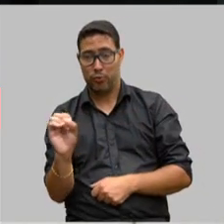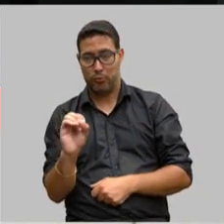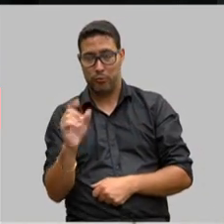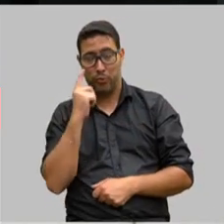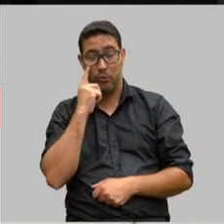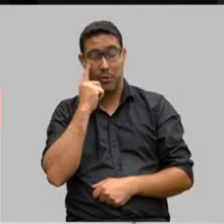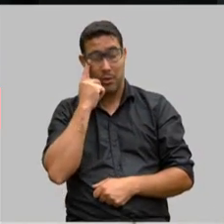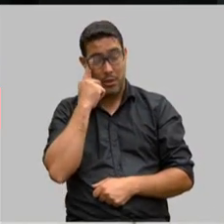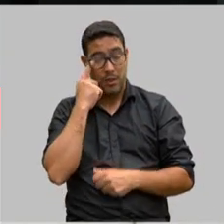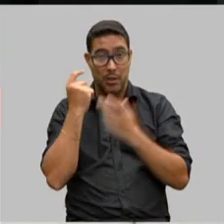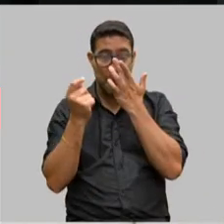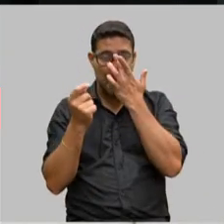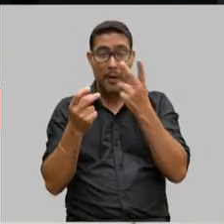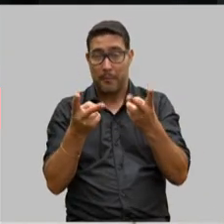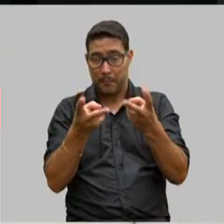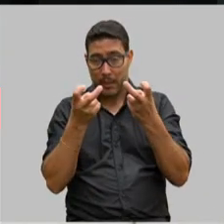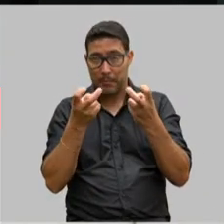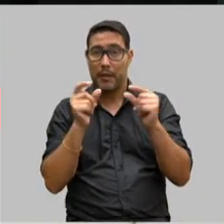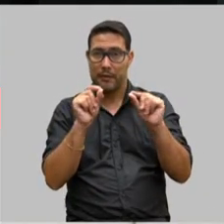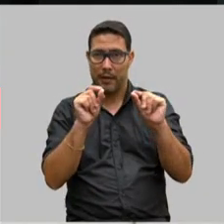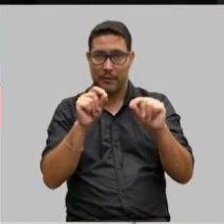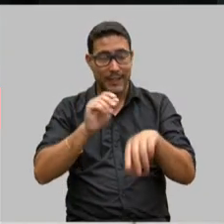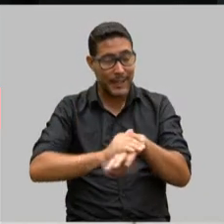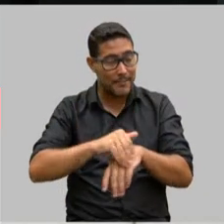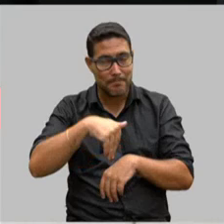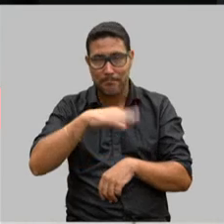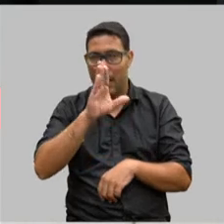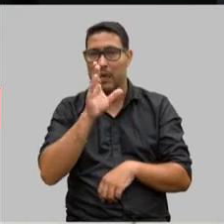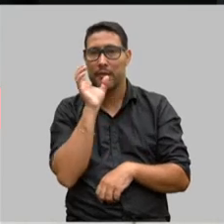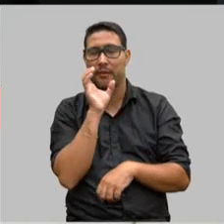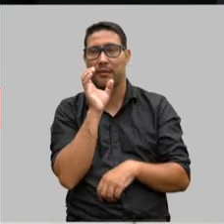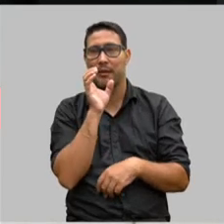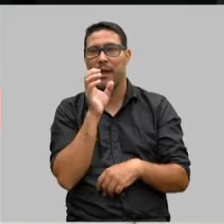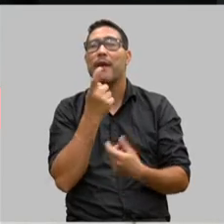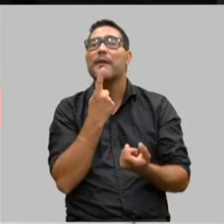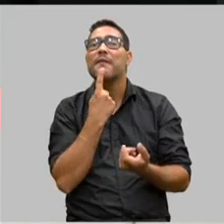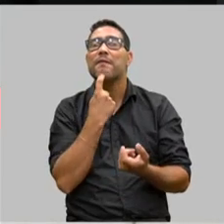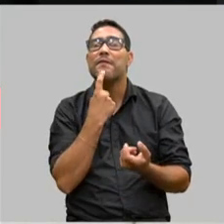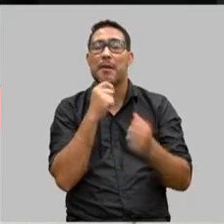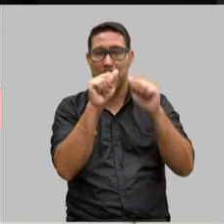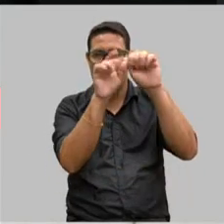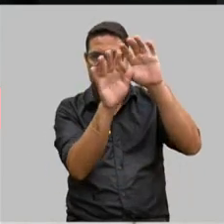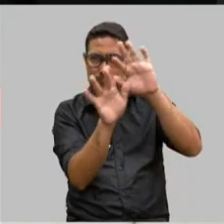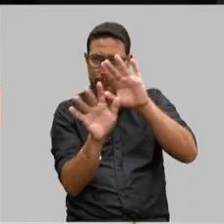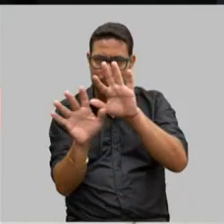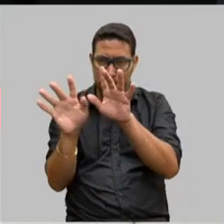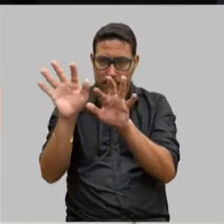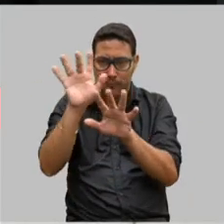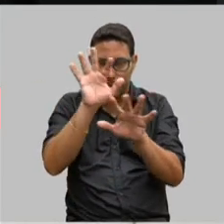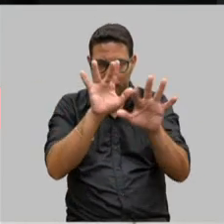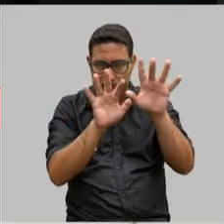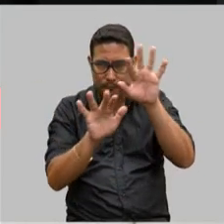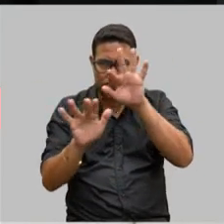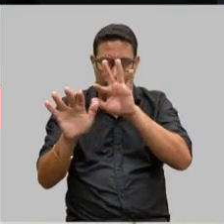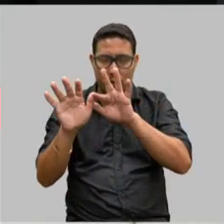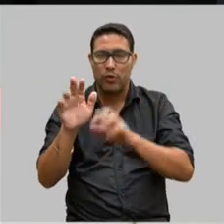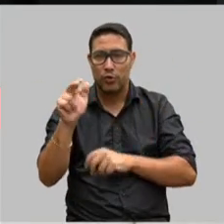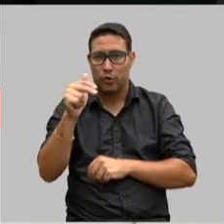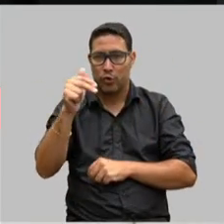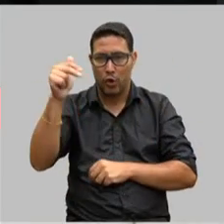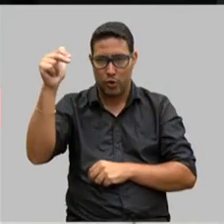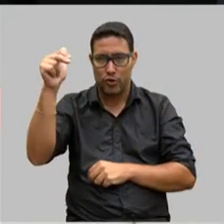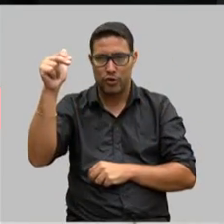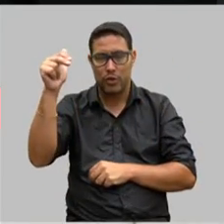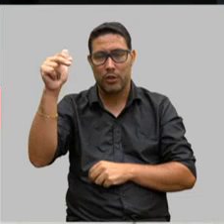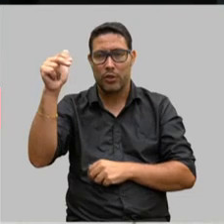há mais cor avermelhada nas imagens e no setor norte e nordeste do estado. É onde